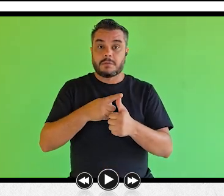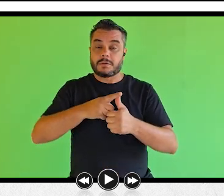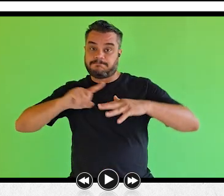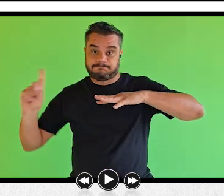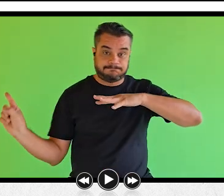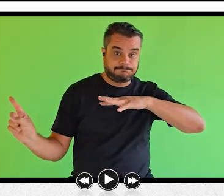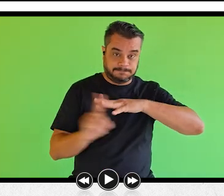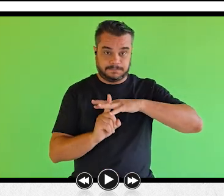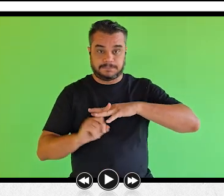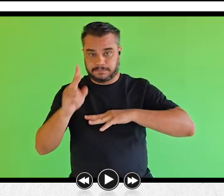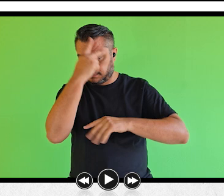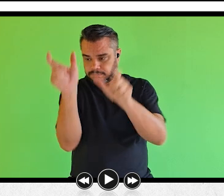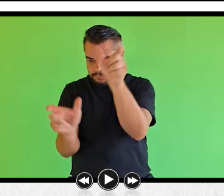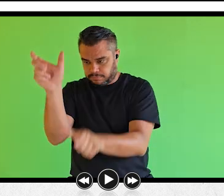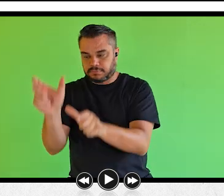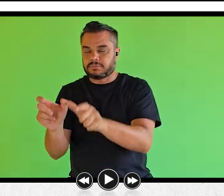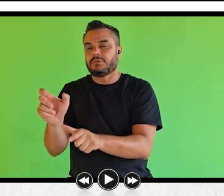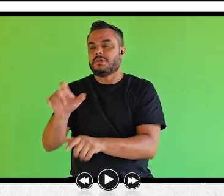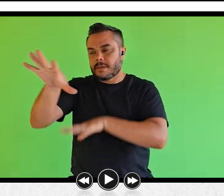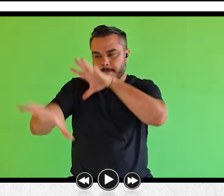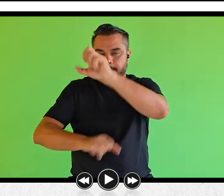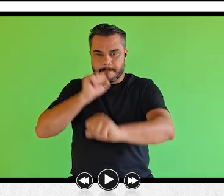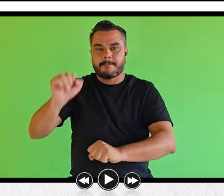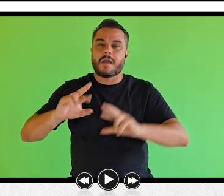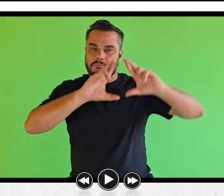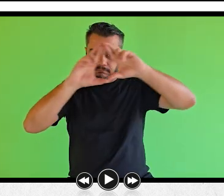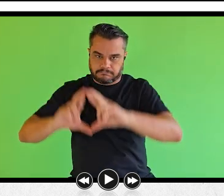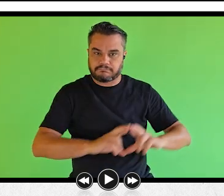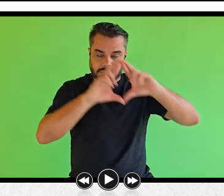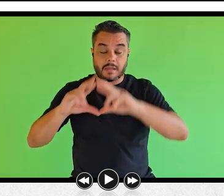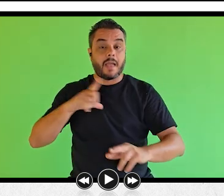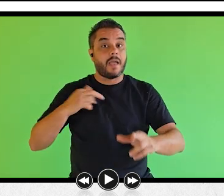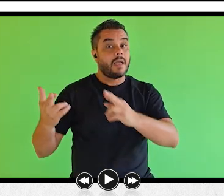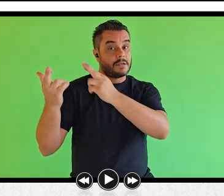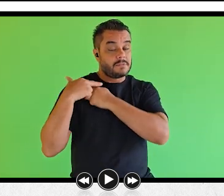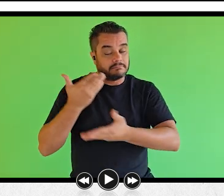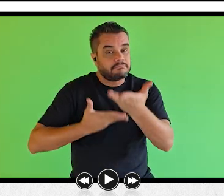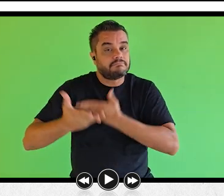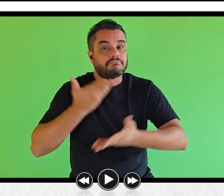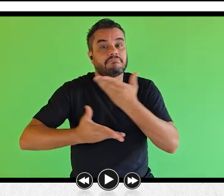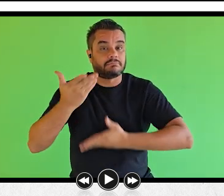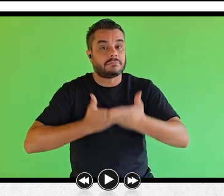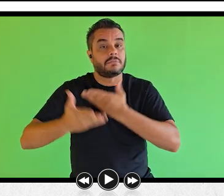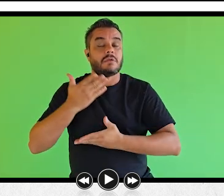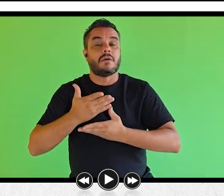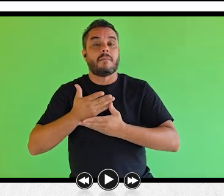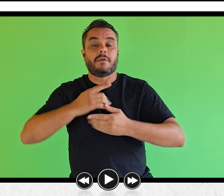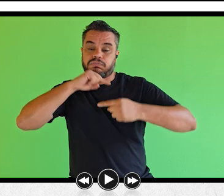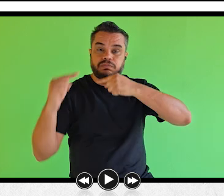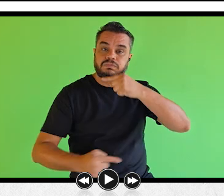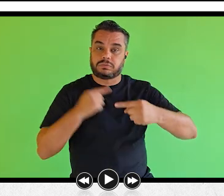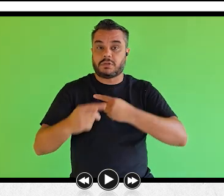ações que envolvam a responsabilidade compartilhada pelo ciclo de vida dos produtos, ou seja, na logística reversa seria um bom exemplo,